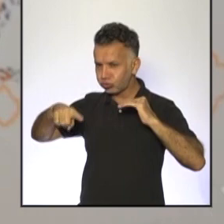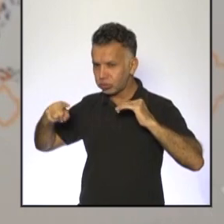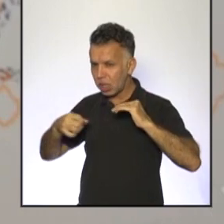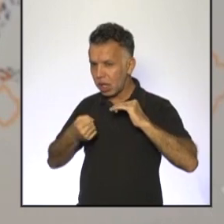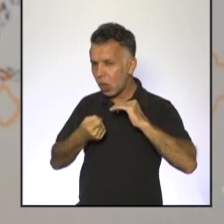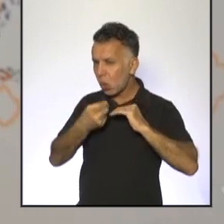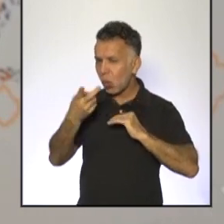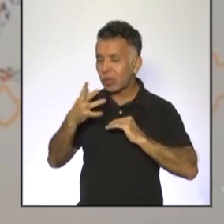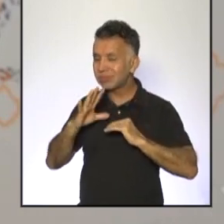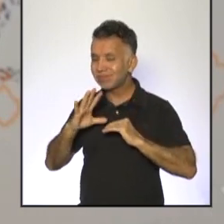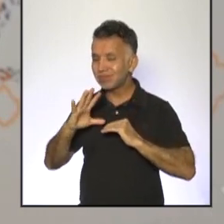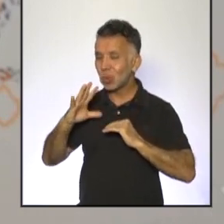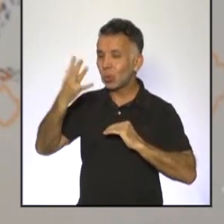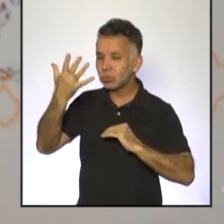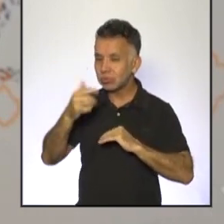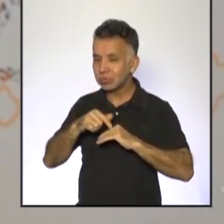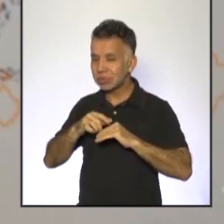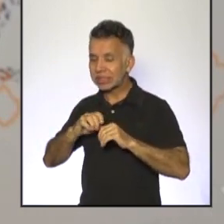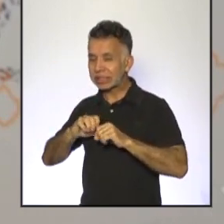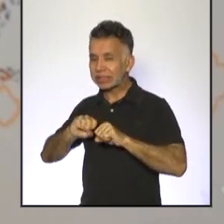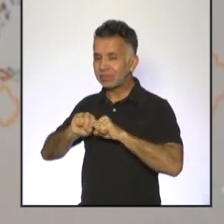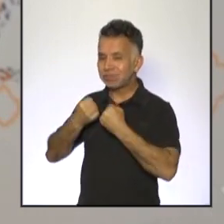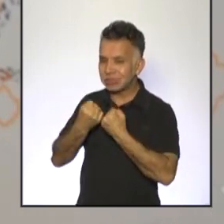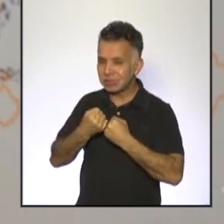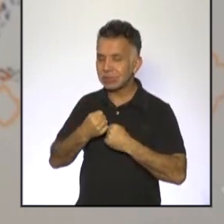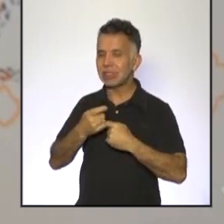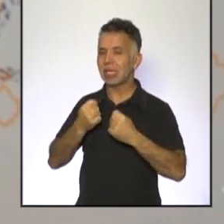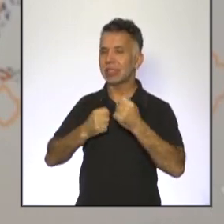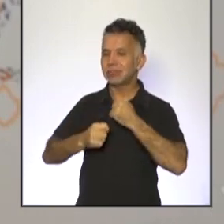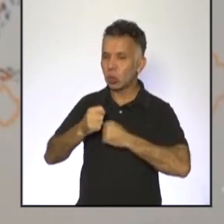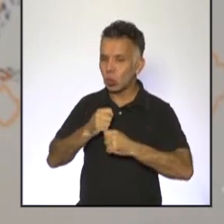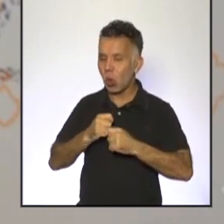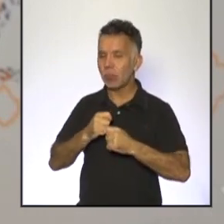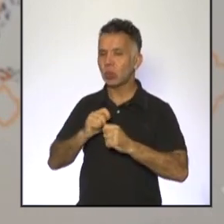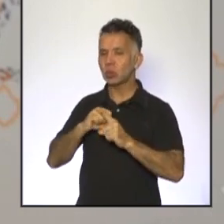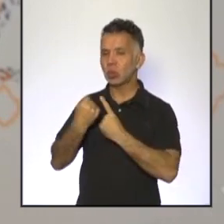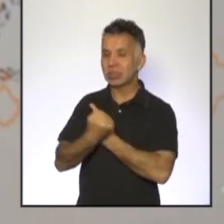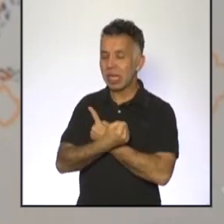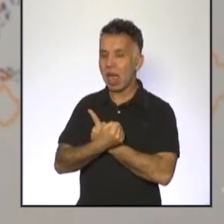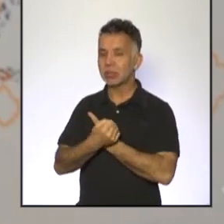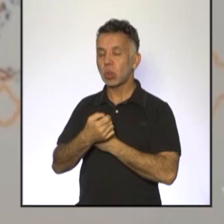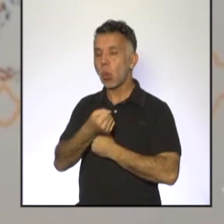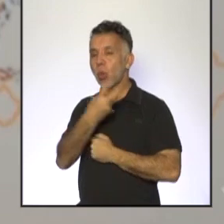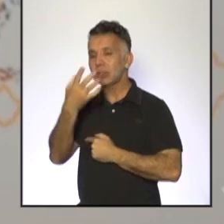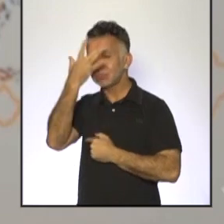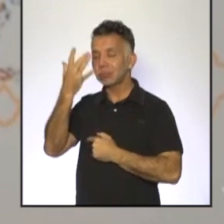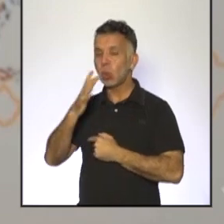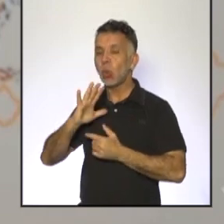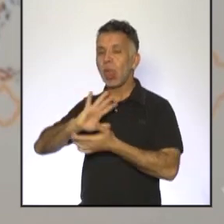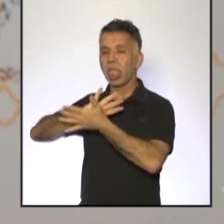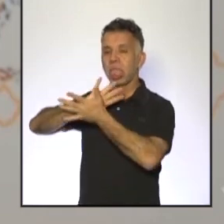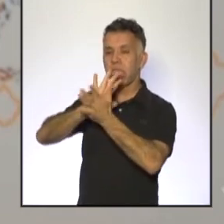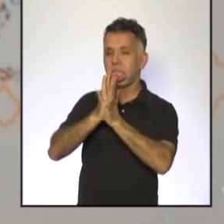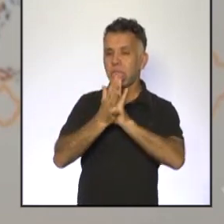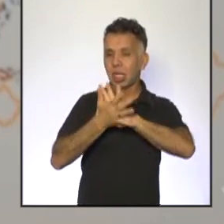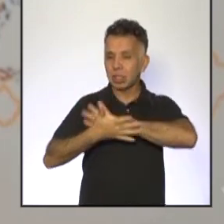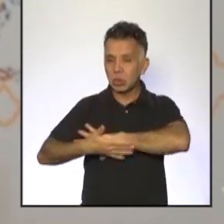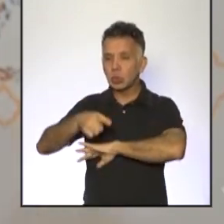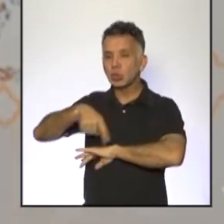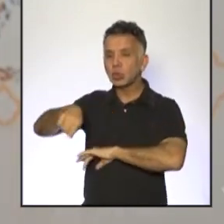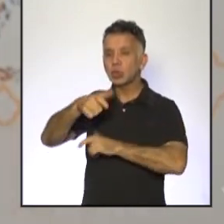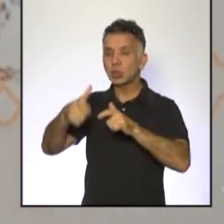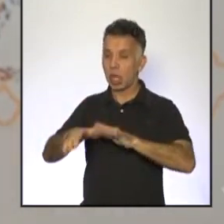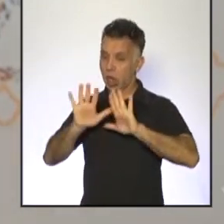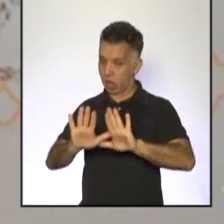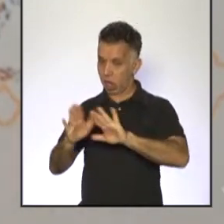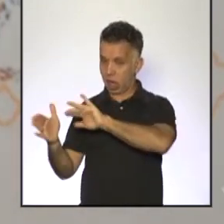os danos sociais, estruturais, econômicos causados pela passagem de um terremoto. Já o